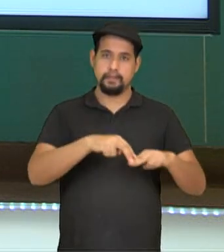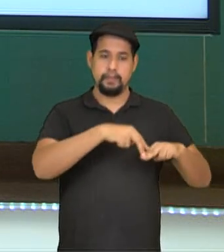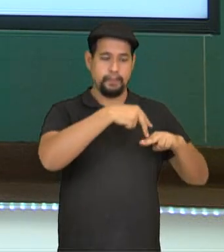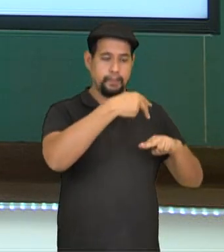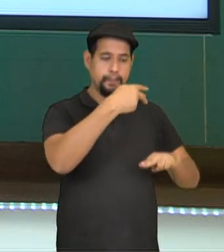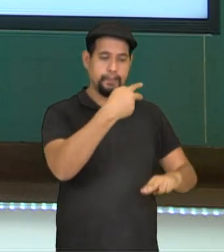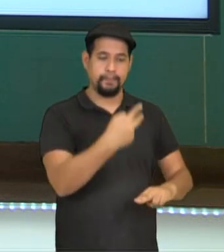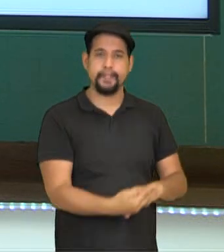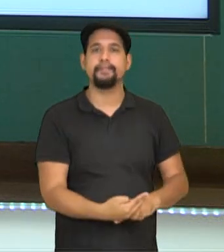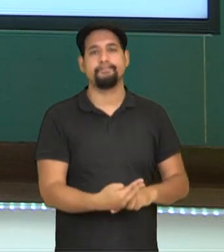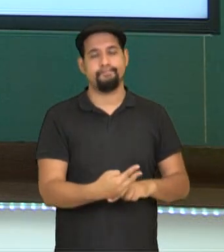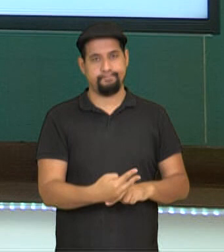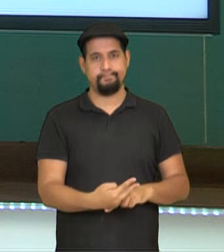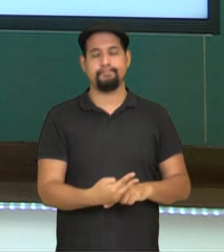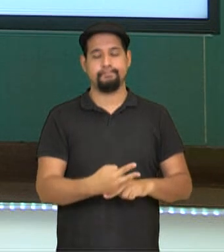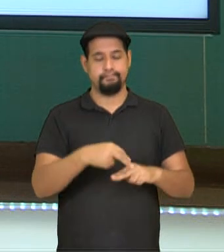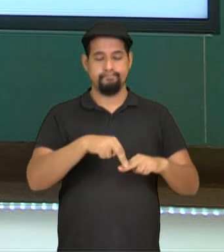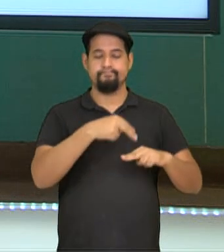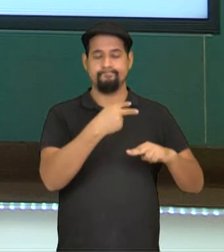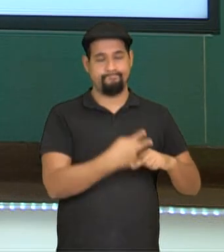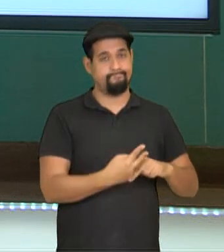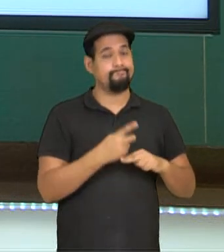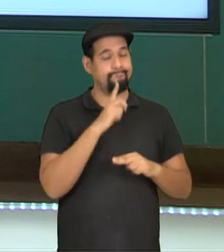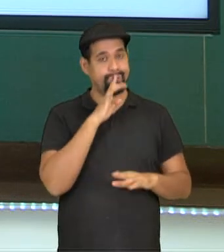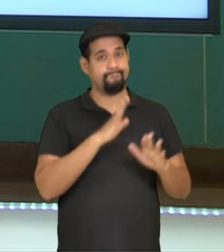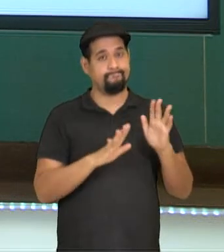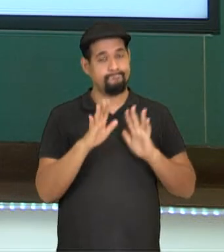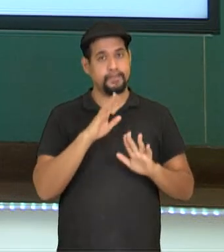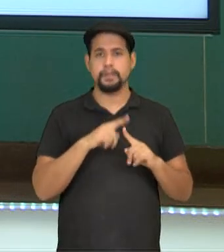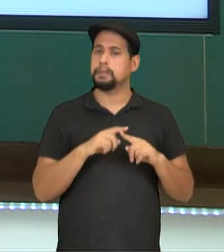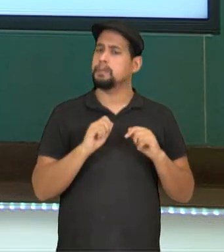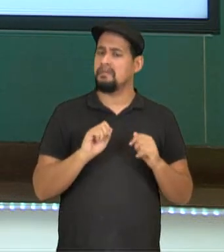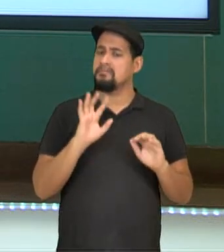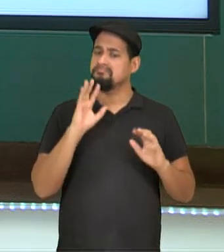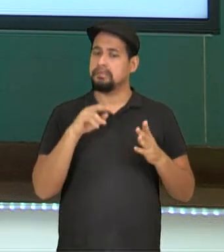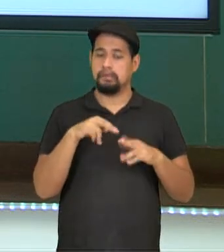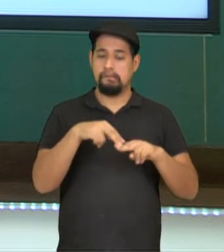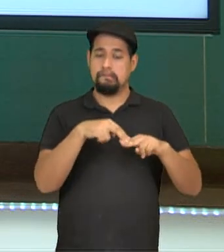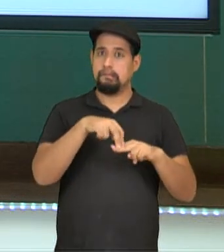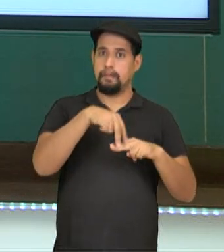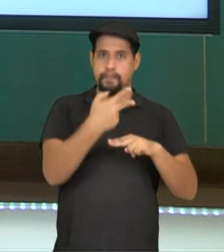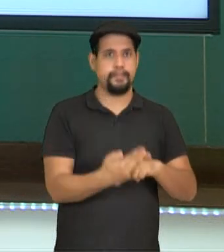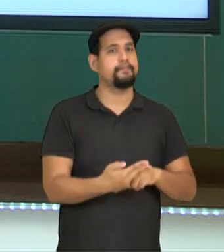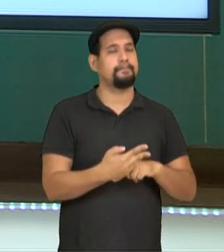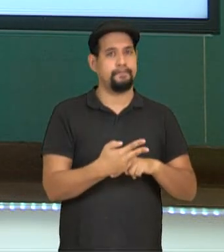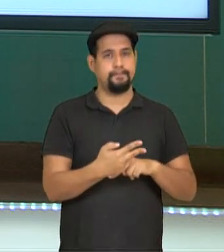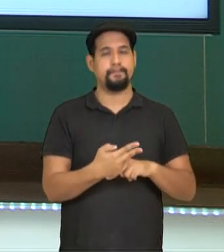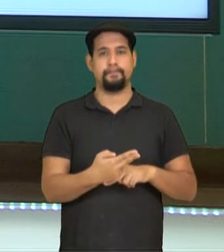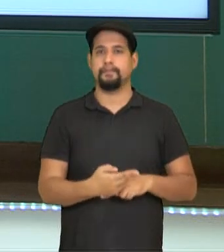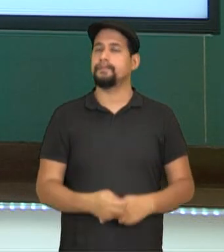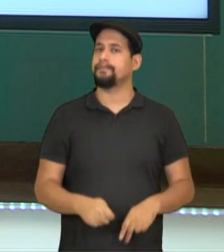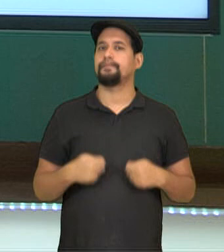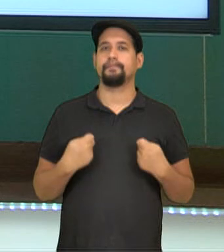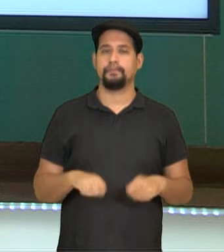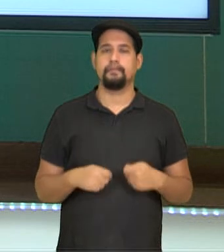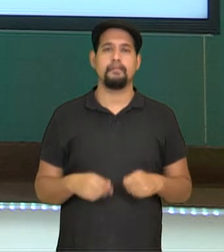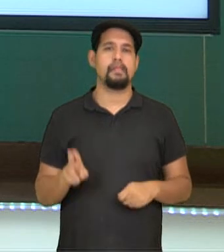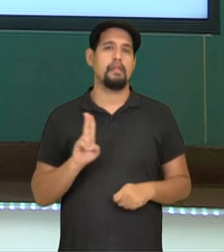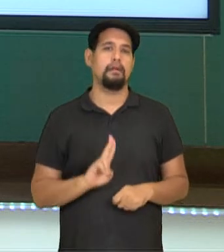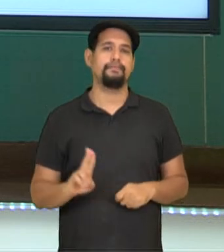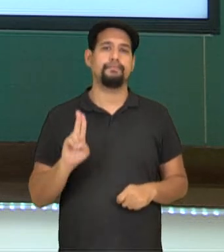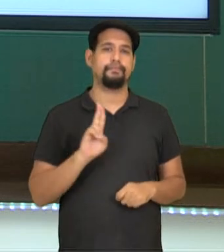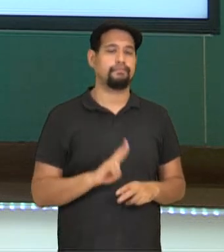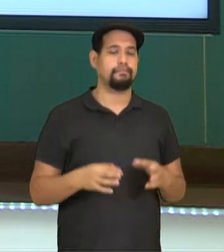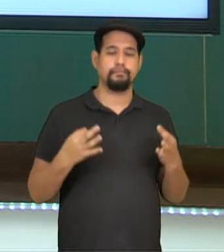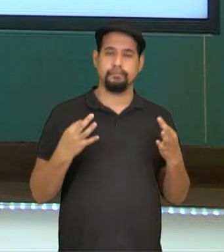Como é uma prancha com rodas, a qualquer momento você pode se desequilibrar e cair. Então, você precisa